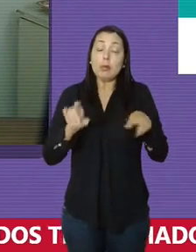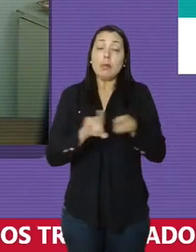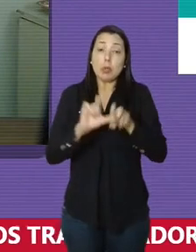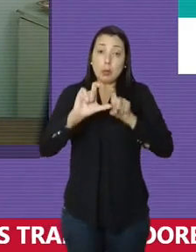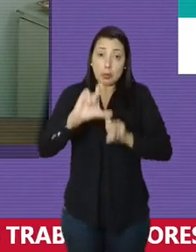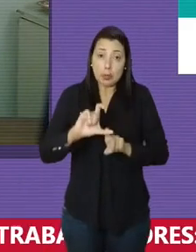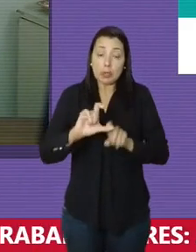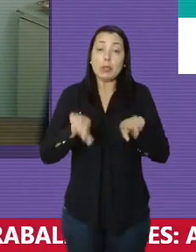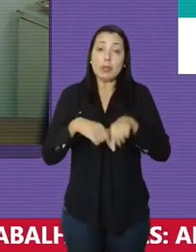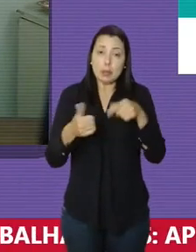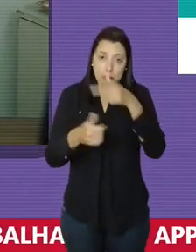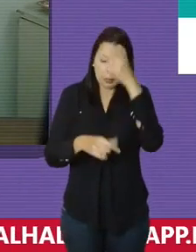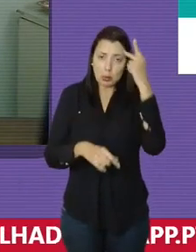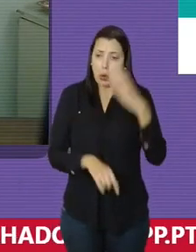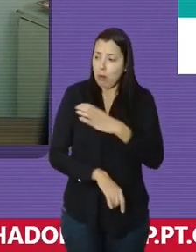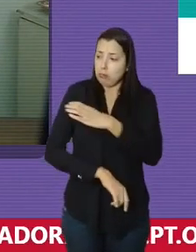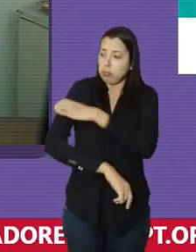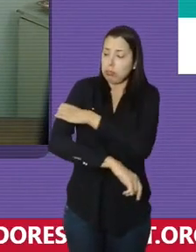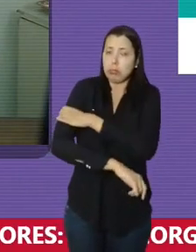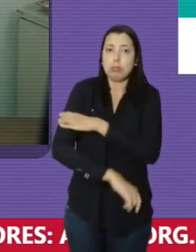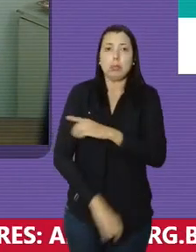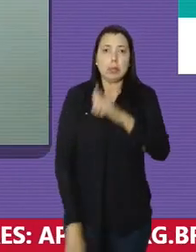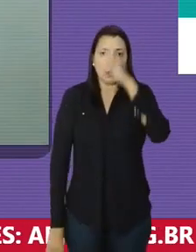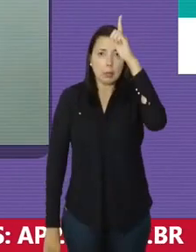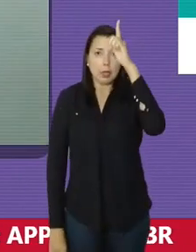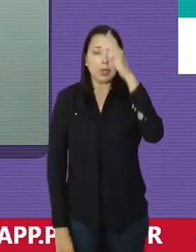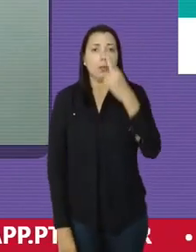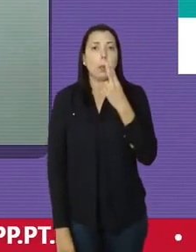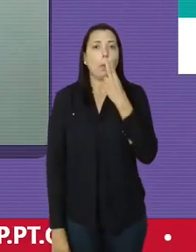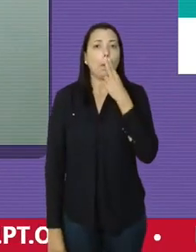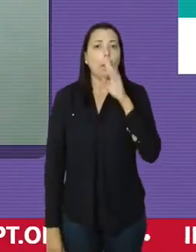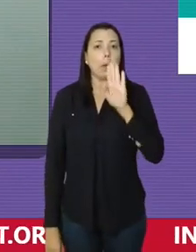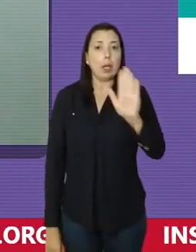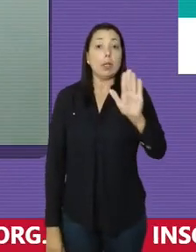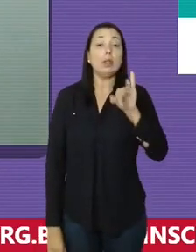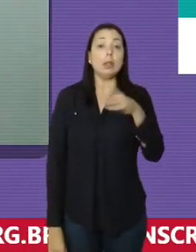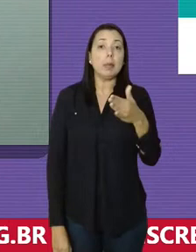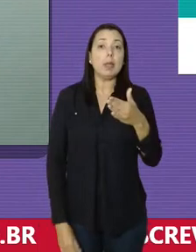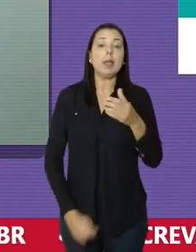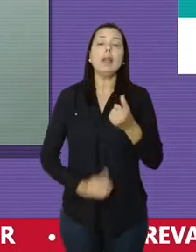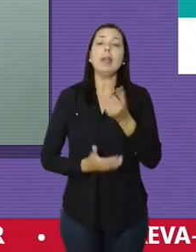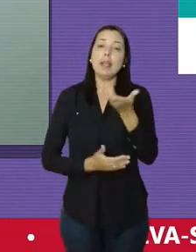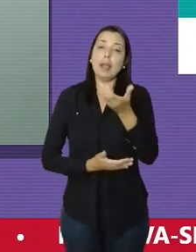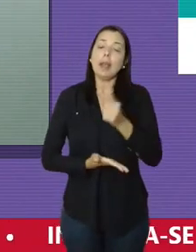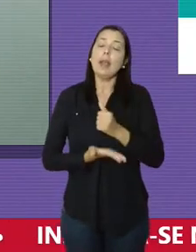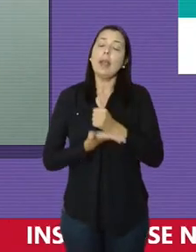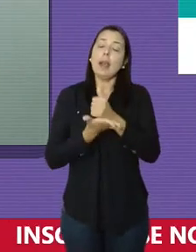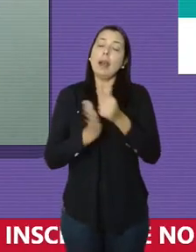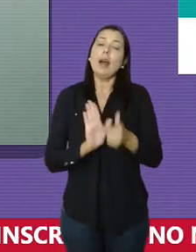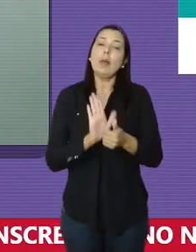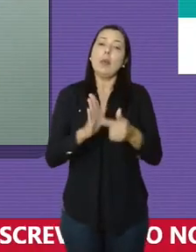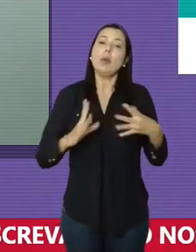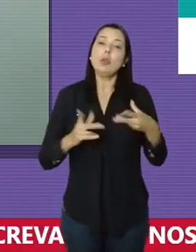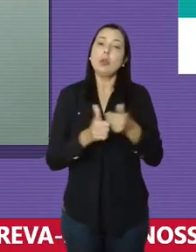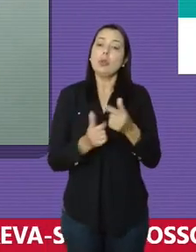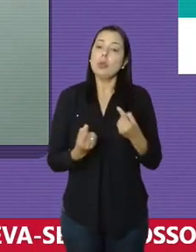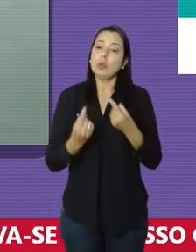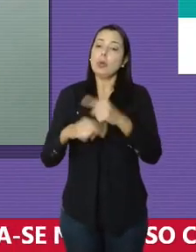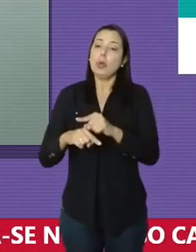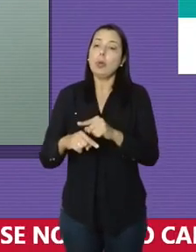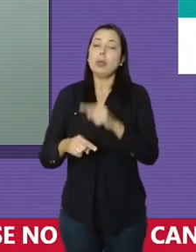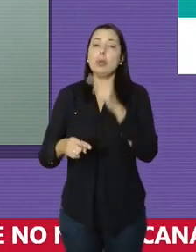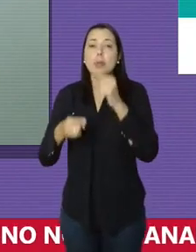a afirmação do nazismo na Alemanha de Hitler. Queremos o apoio de todas e de todos contra a ascensão